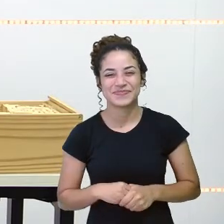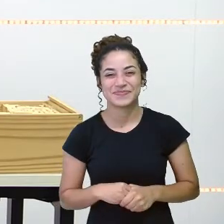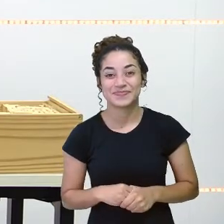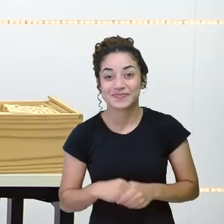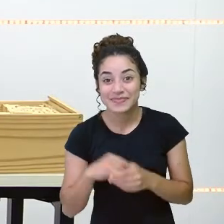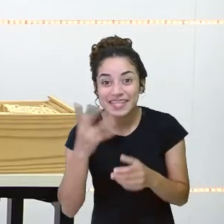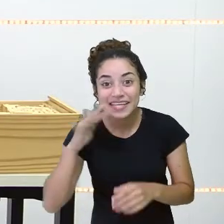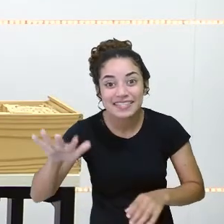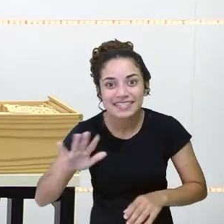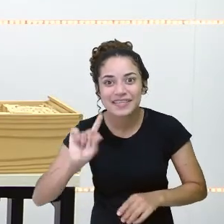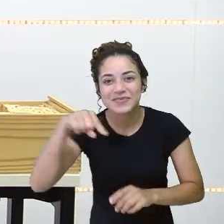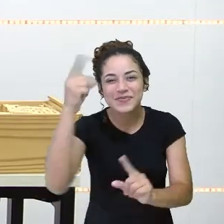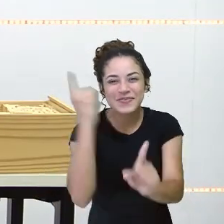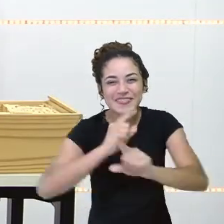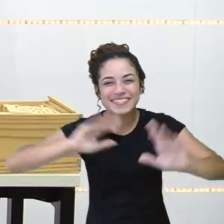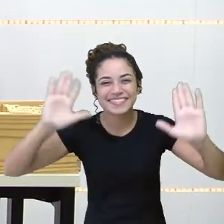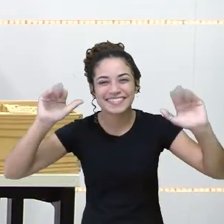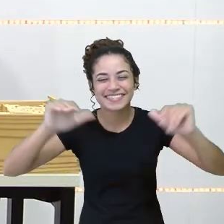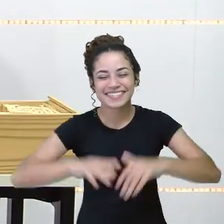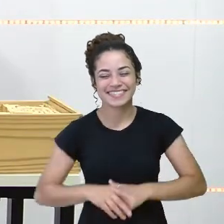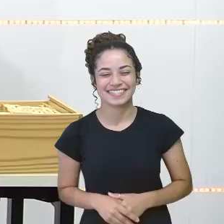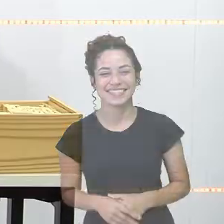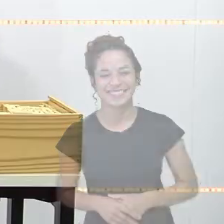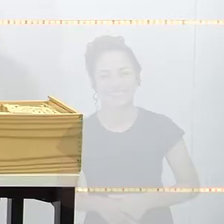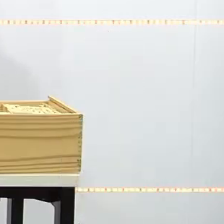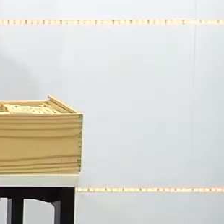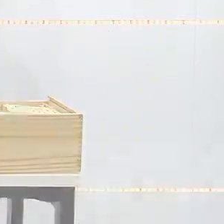E crianças, até a próxima aula. Tchau, tchau!